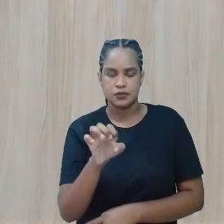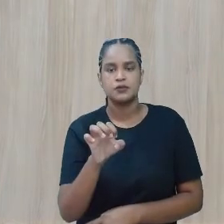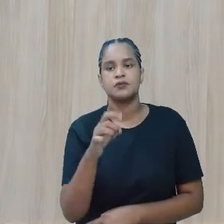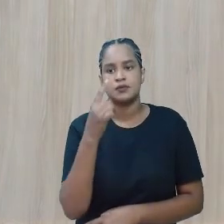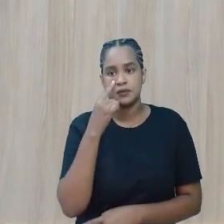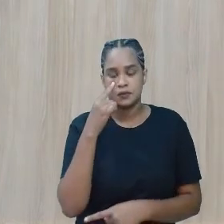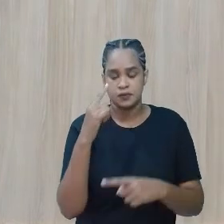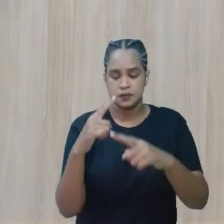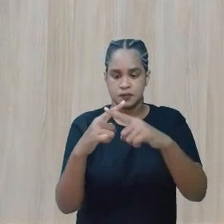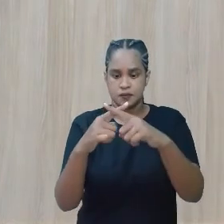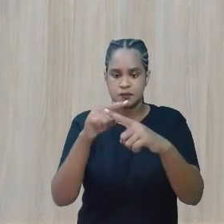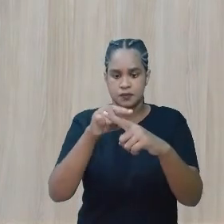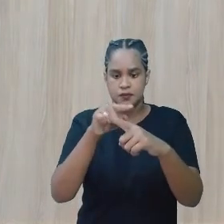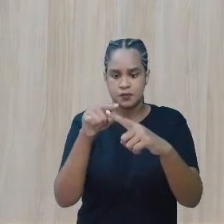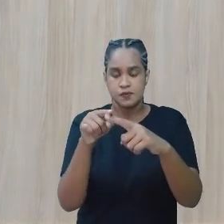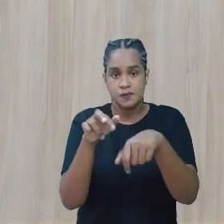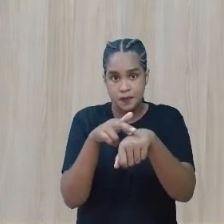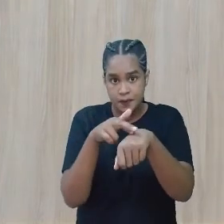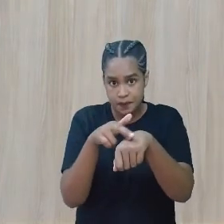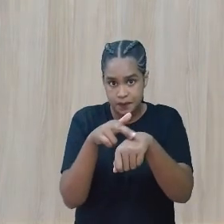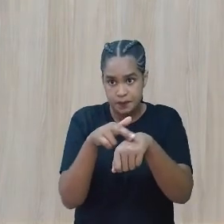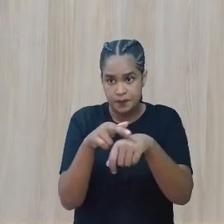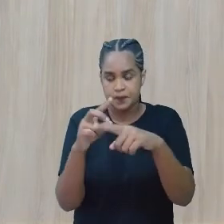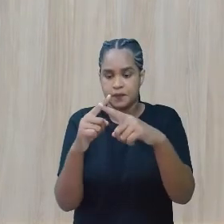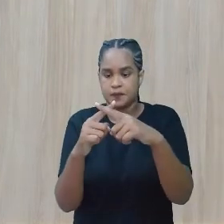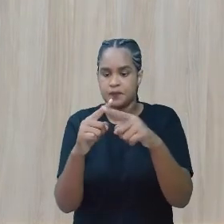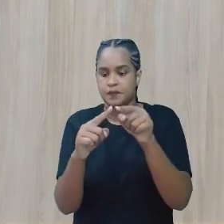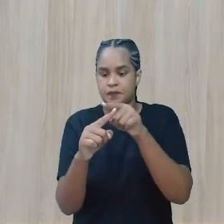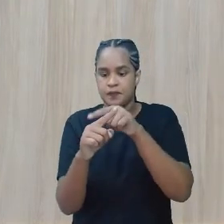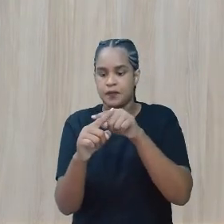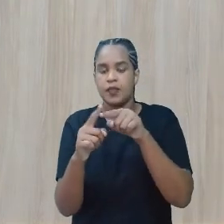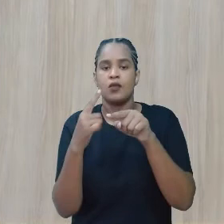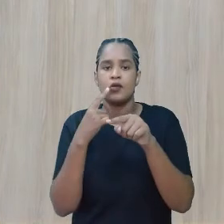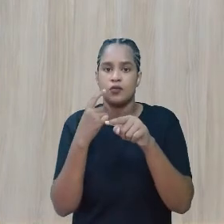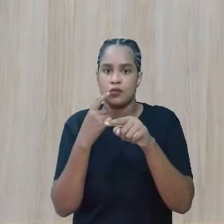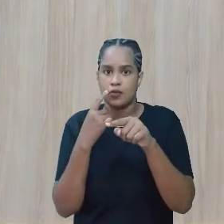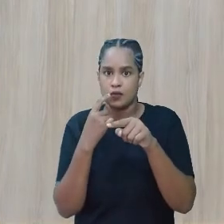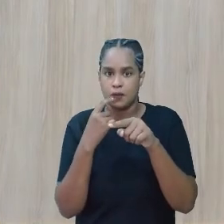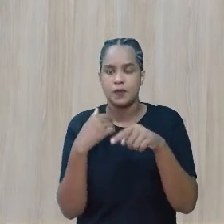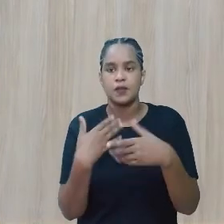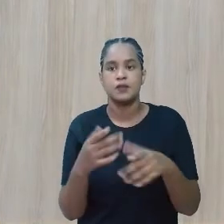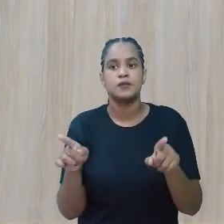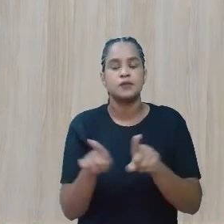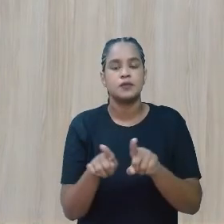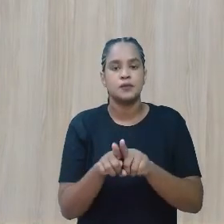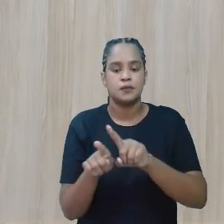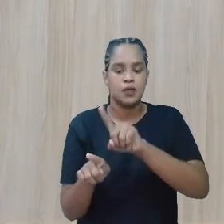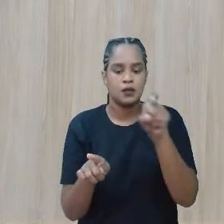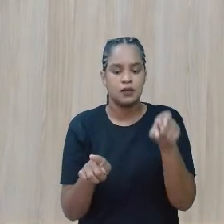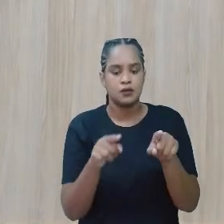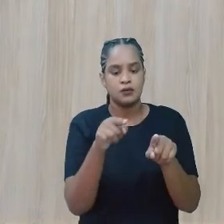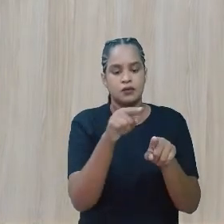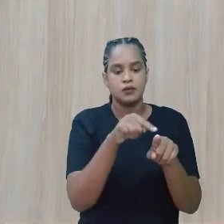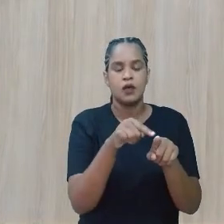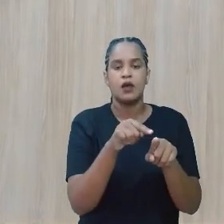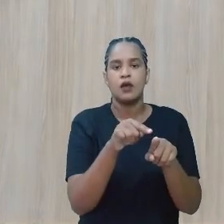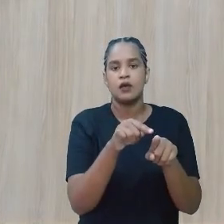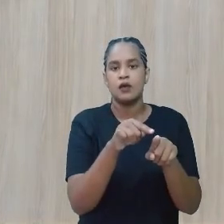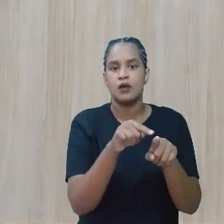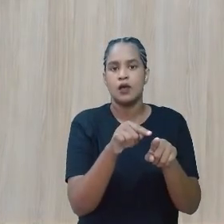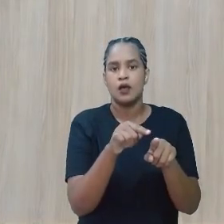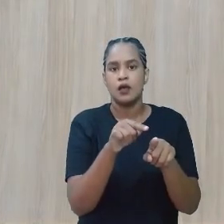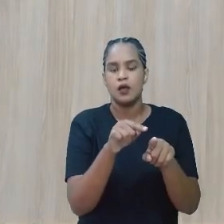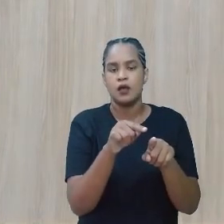roxinho aí, ele é adjacente a esse ângulo vermelho que está à sua direita, mas também ele é adjacente a esse ângulo que